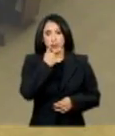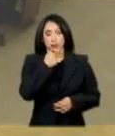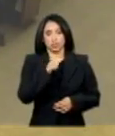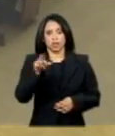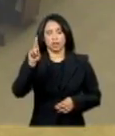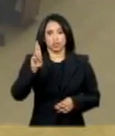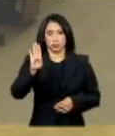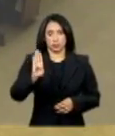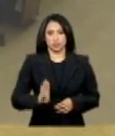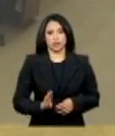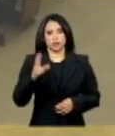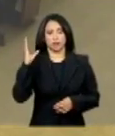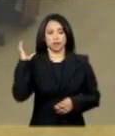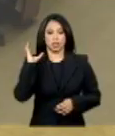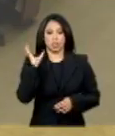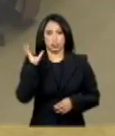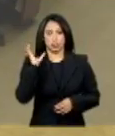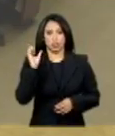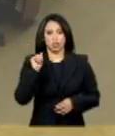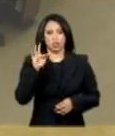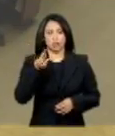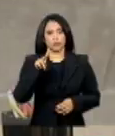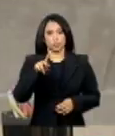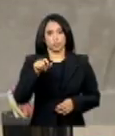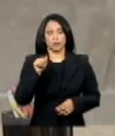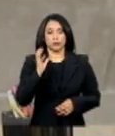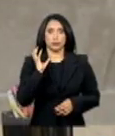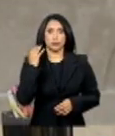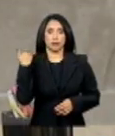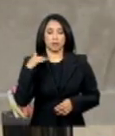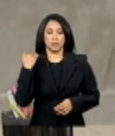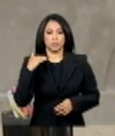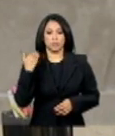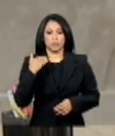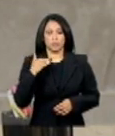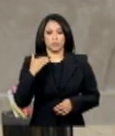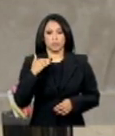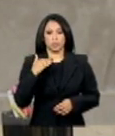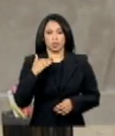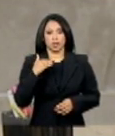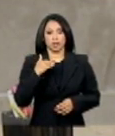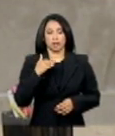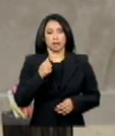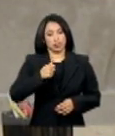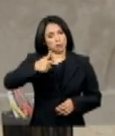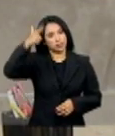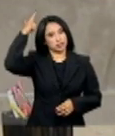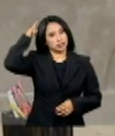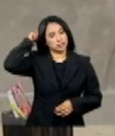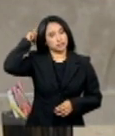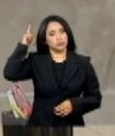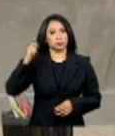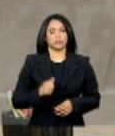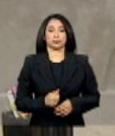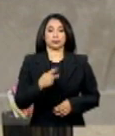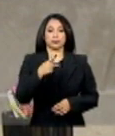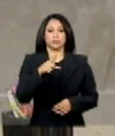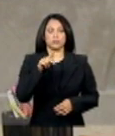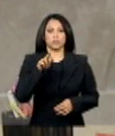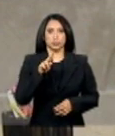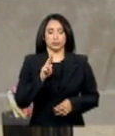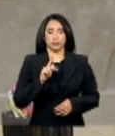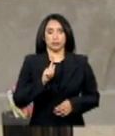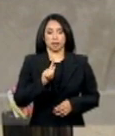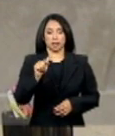e cármen lúcia no ibooks rosa bebê roberto barroso edson faquinha alexandre de moraes procurador geral da república doutora raquel